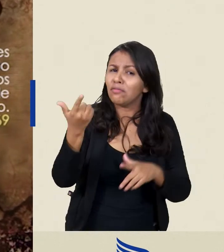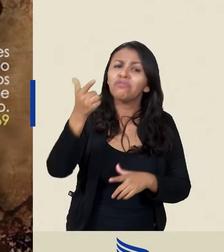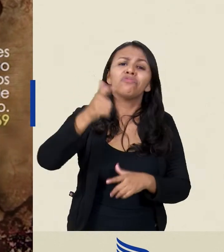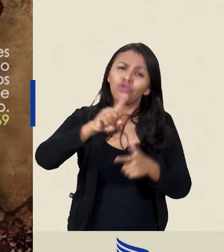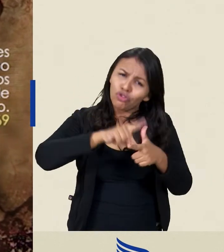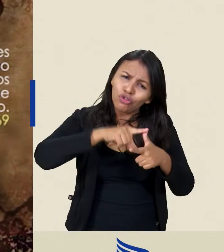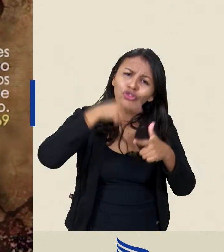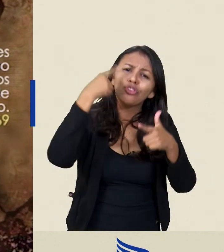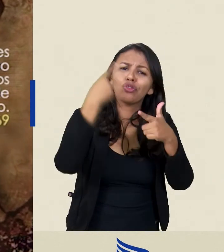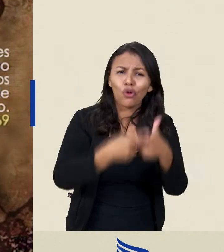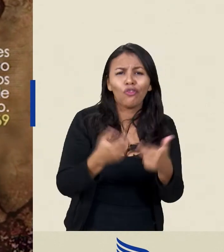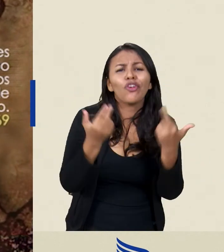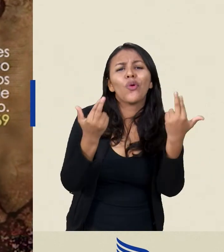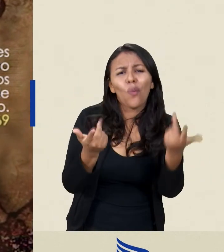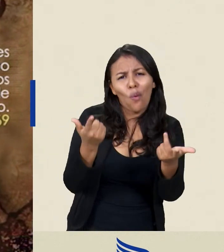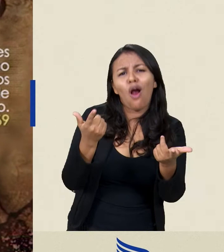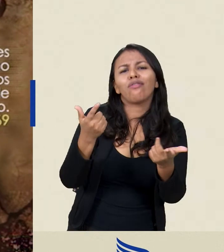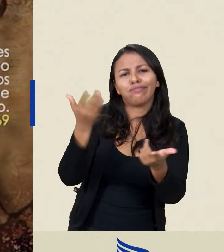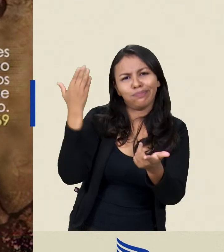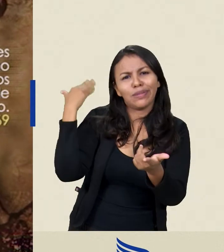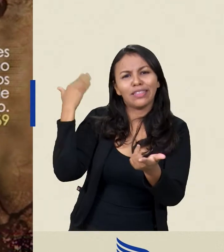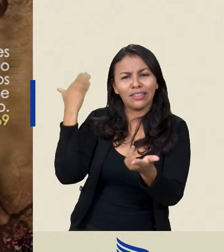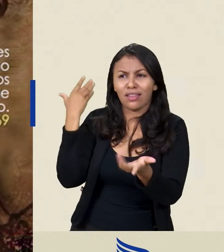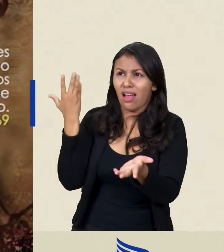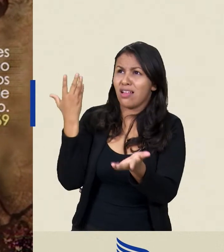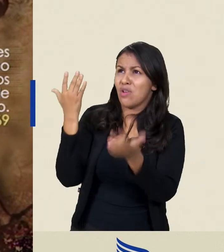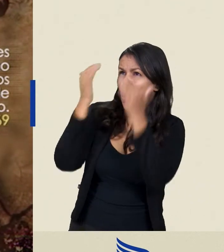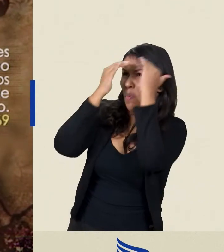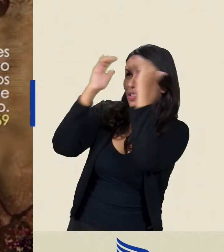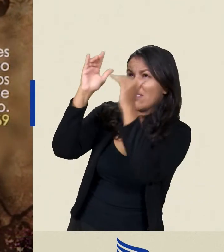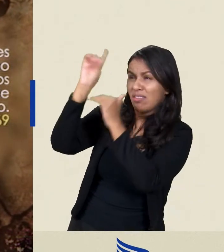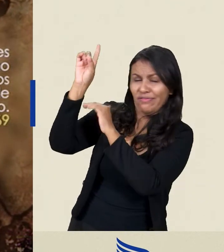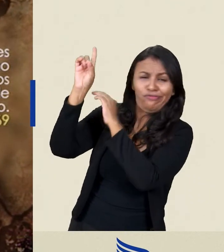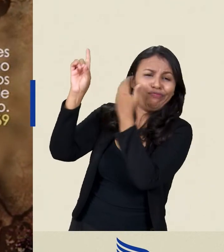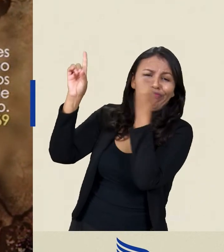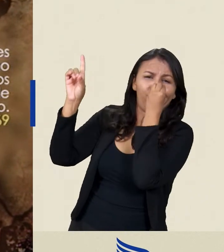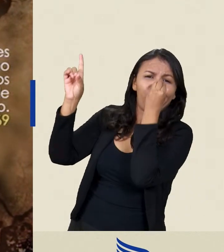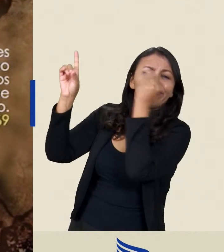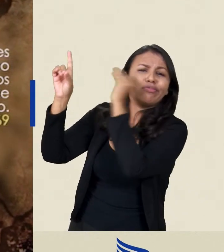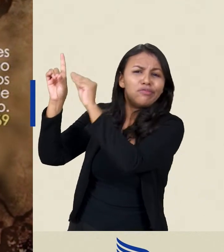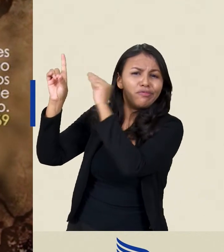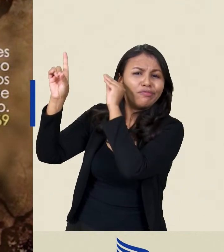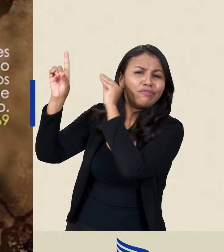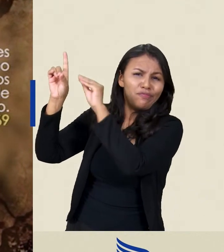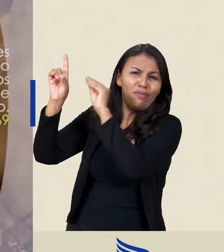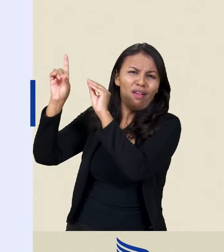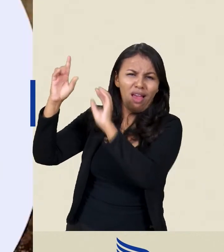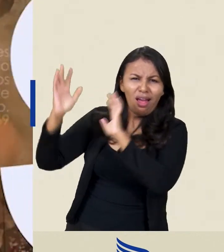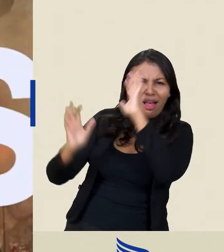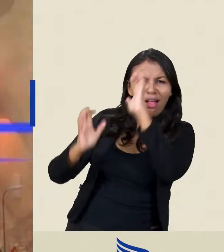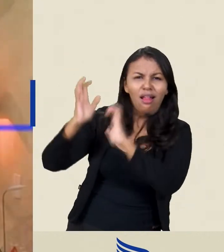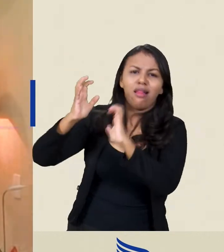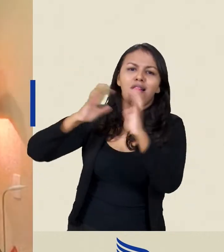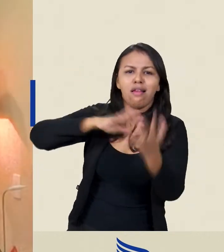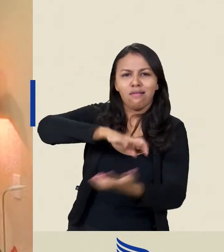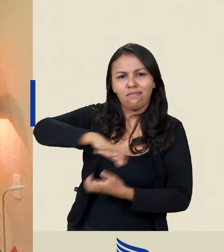como foi o primeiro, em se esquivarem aos preceitos de Deus e contra ele incitarem